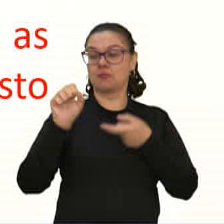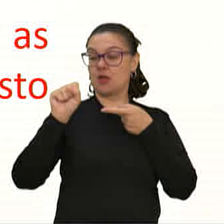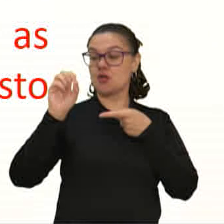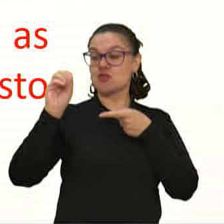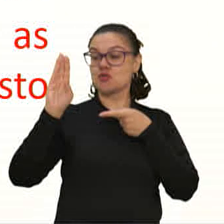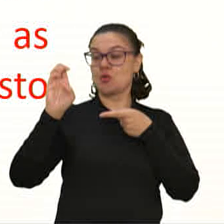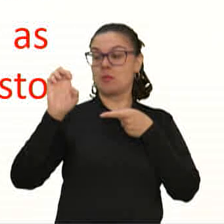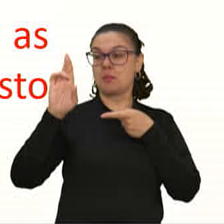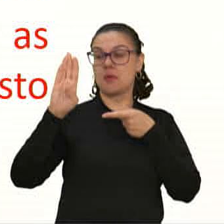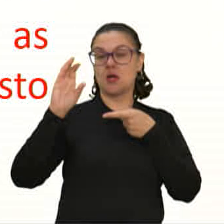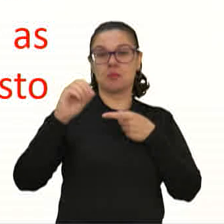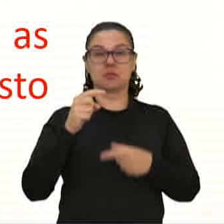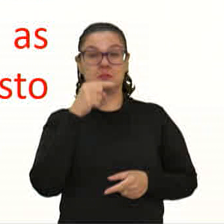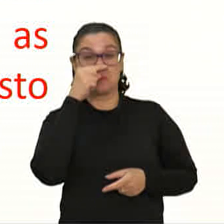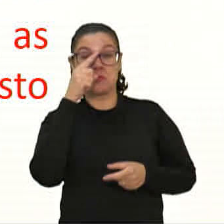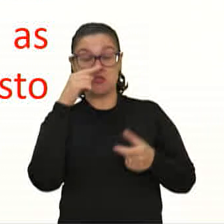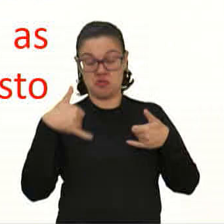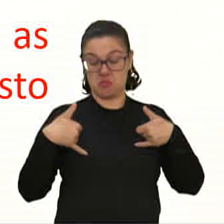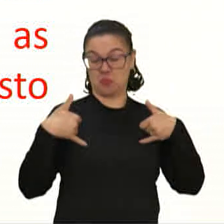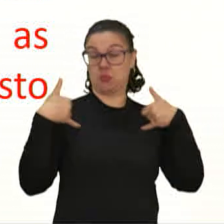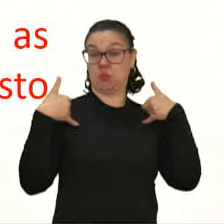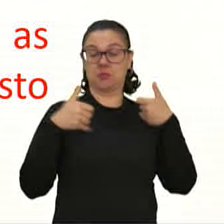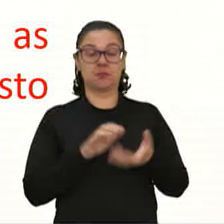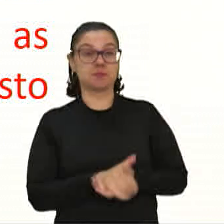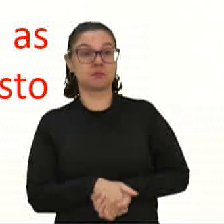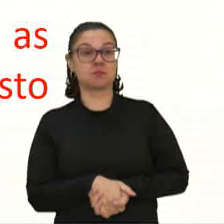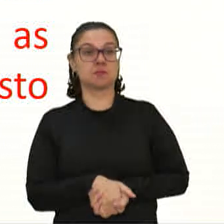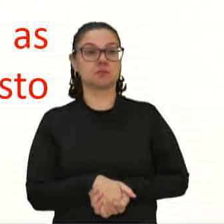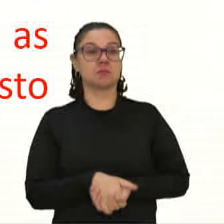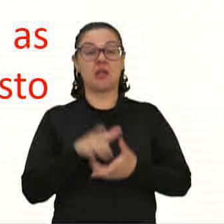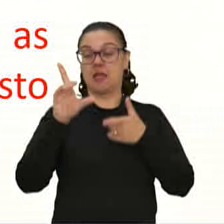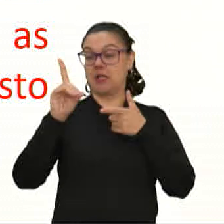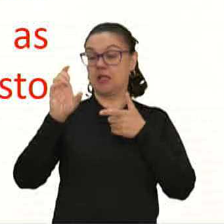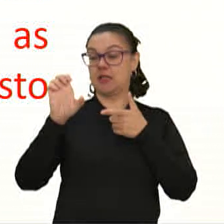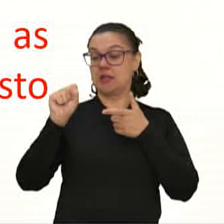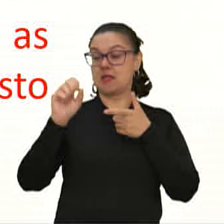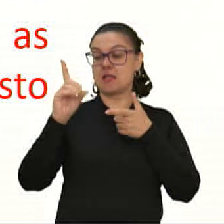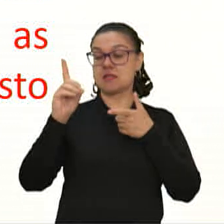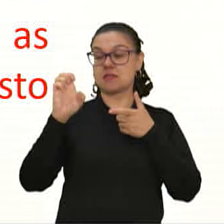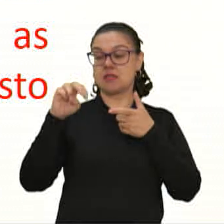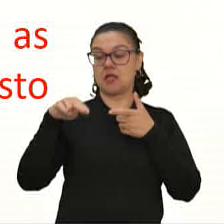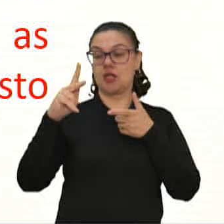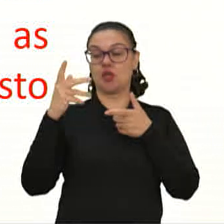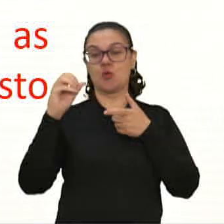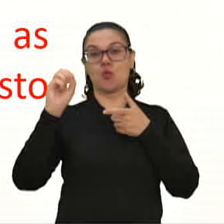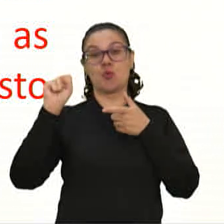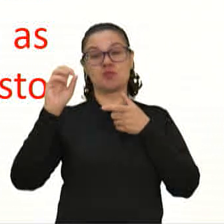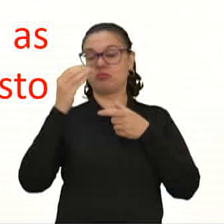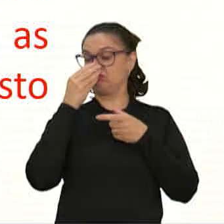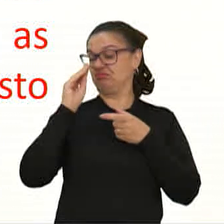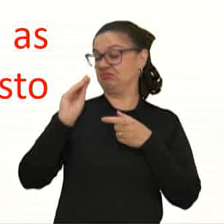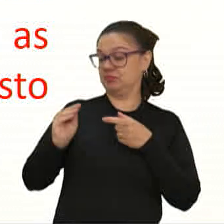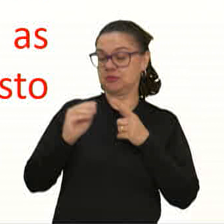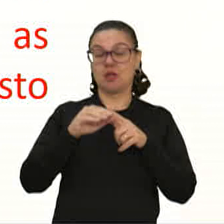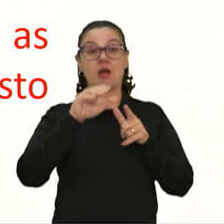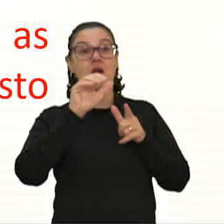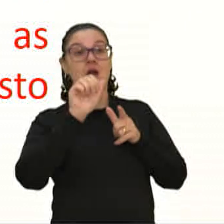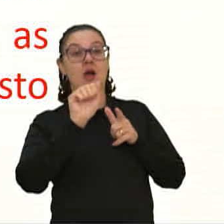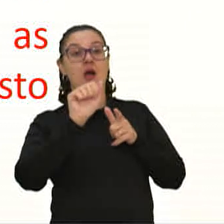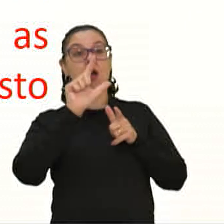soberbo significa arrogante, orgulhoso, desdenhosos, indiferente, insolente,